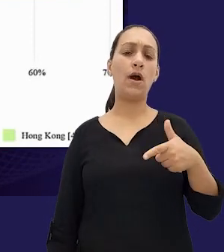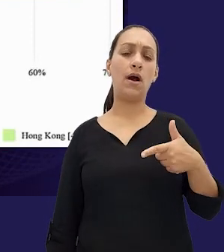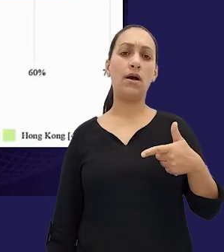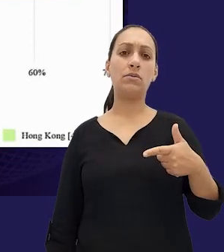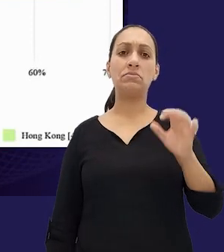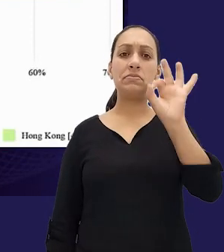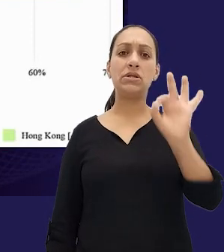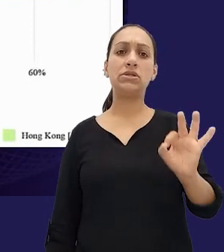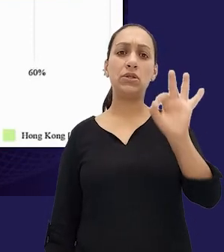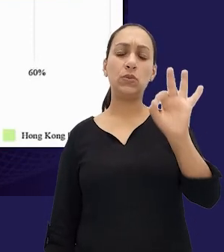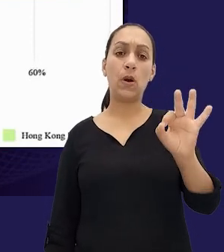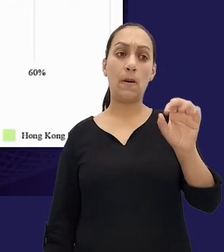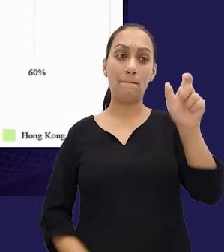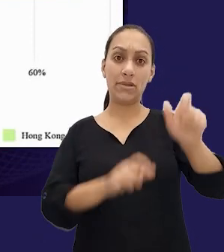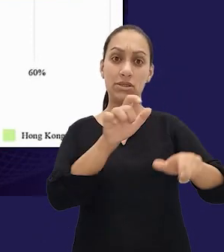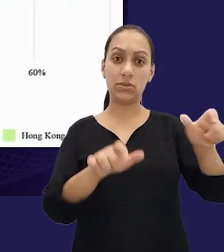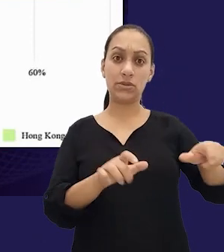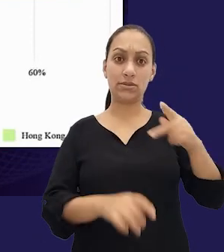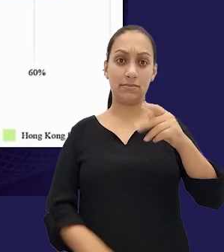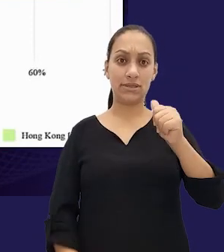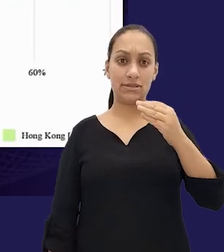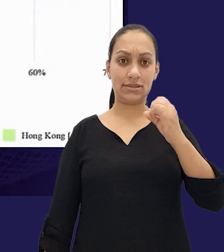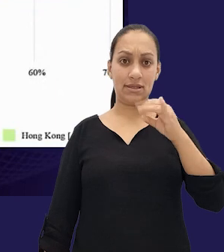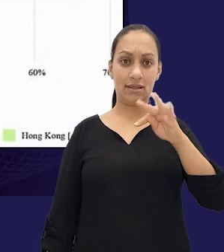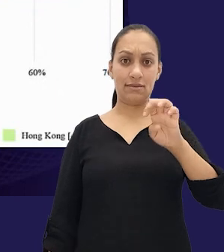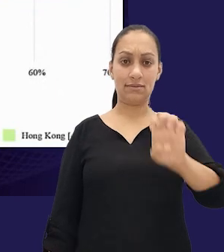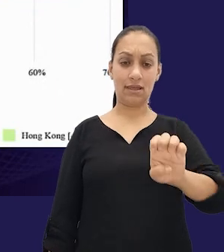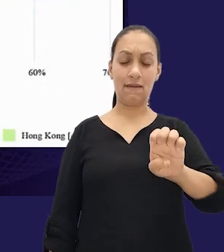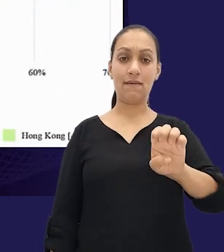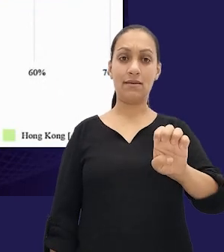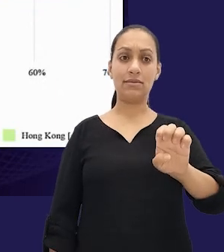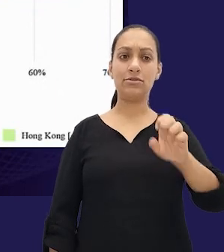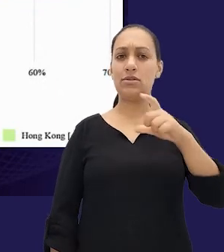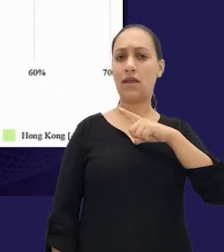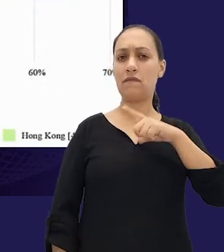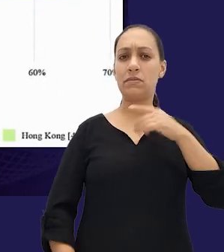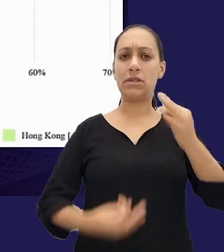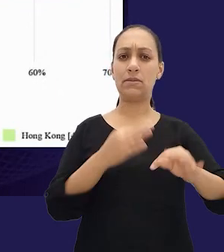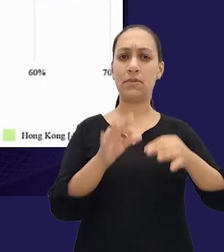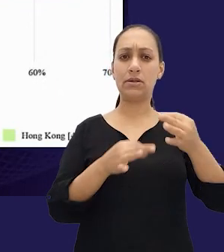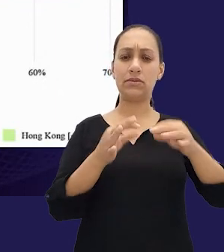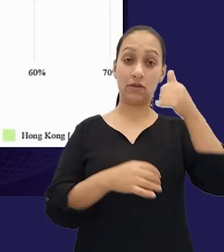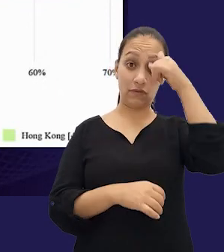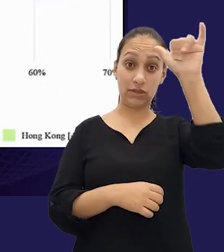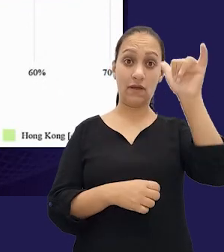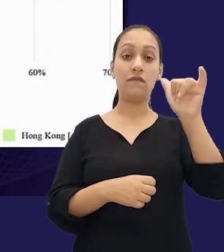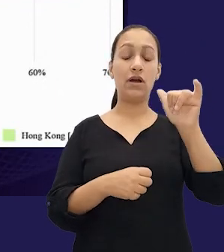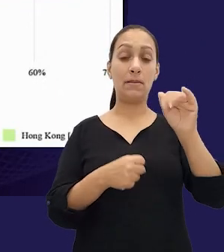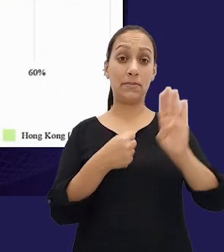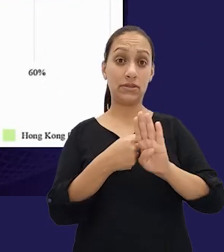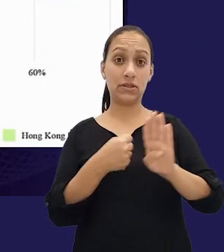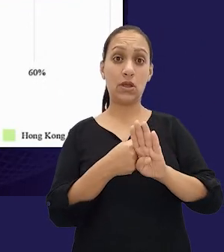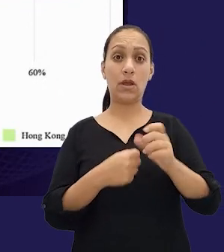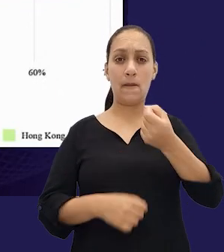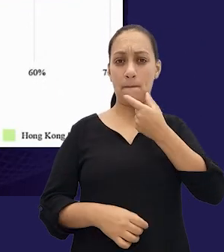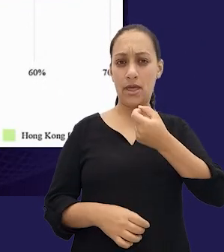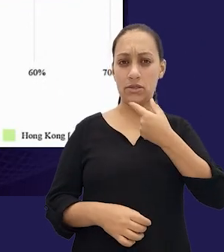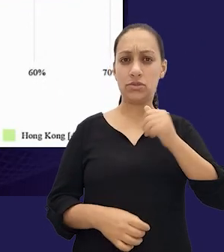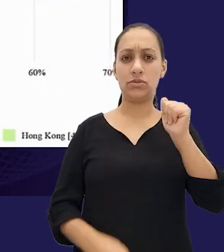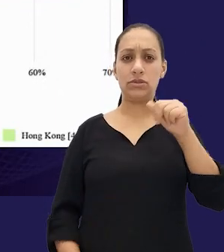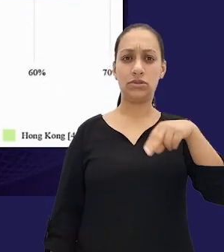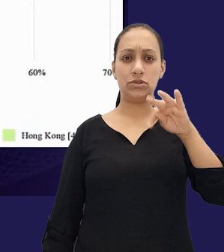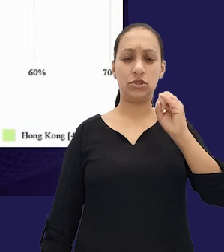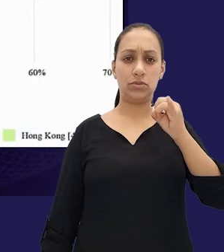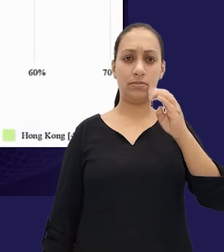o percentual de pacientes que recebeu algum tipo de terapia antibacteriana, tá? Algum antimicrobiano, né? Aqui do lado